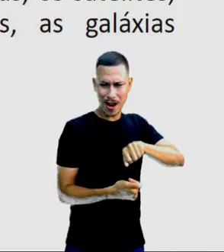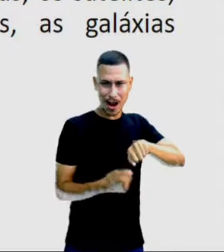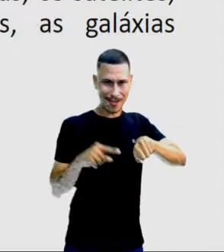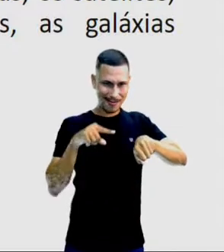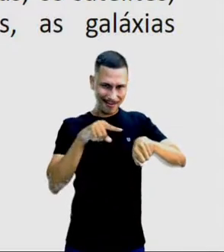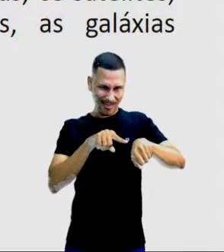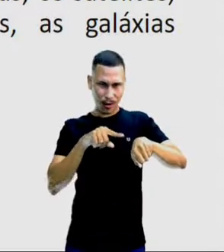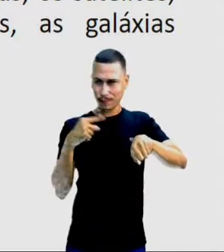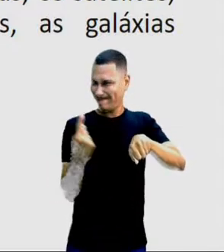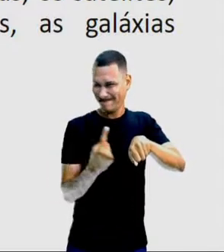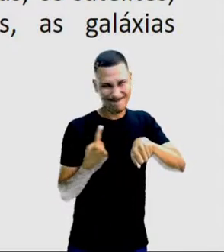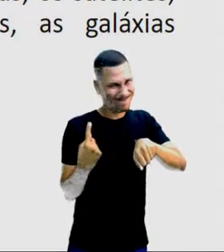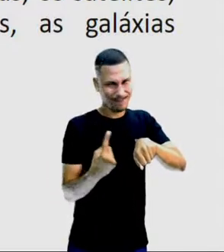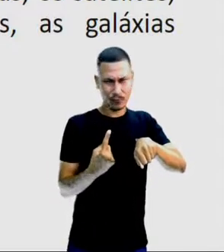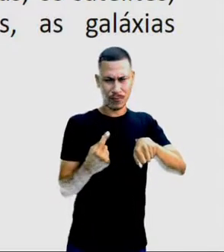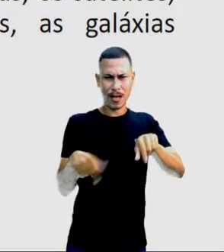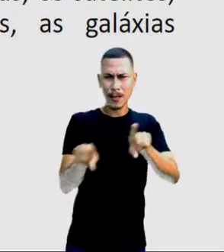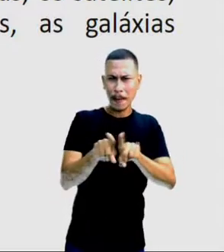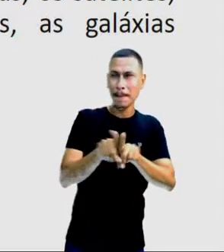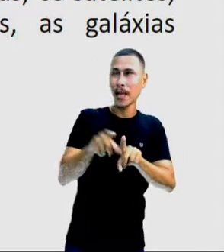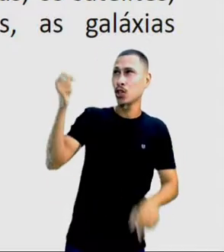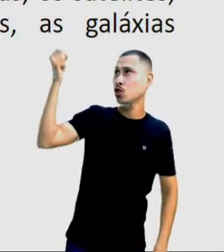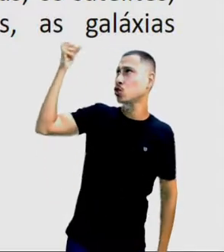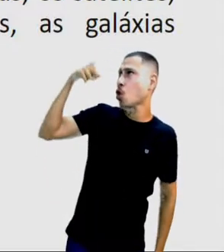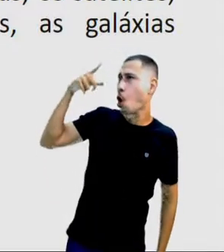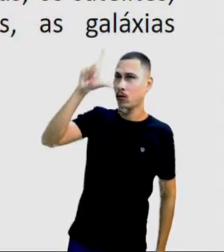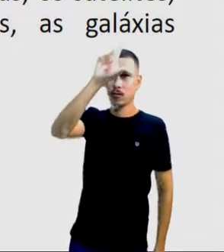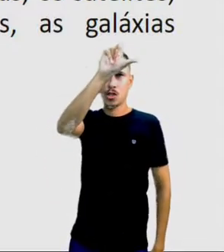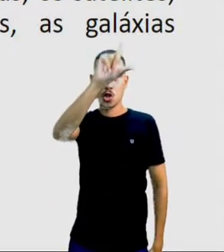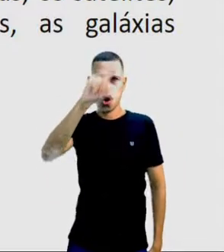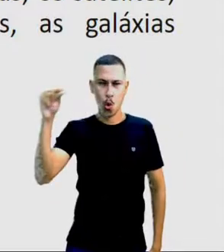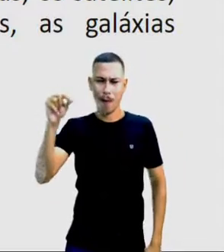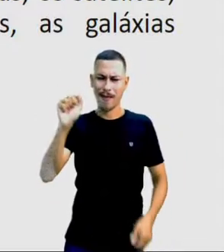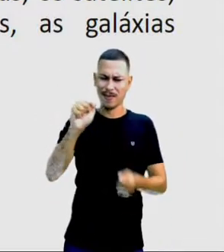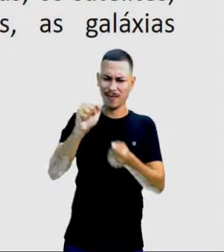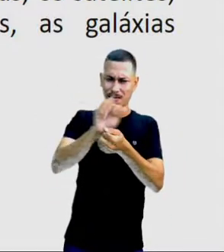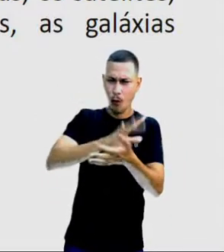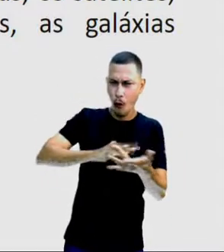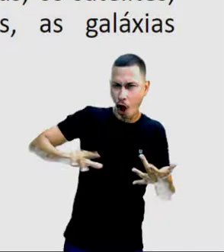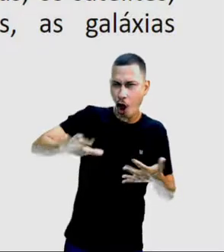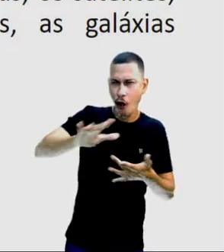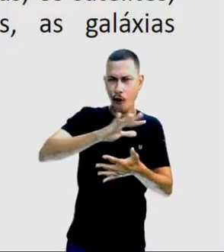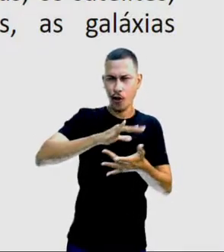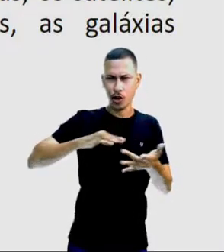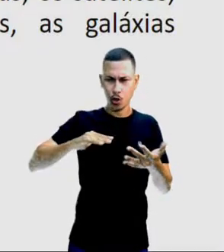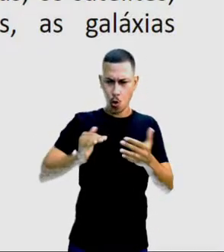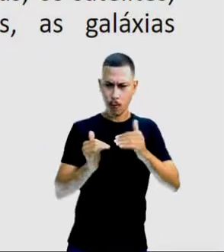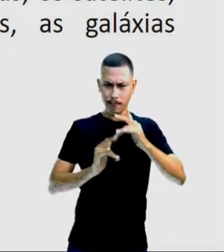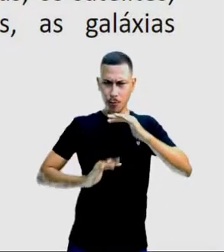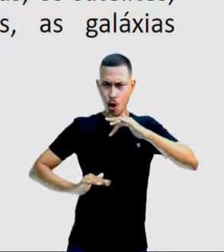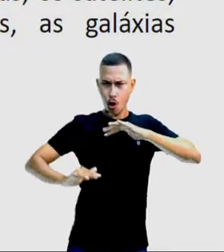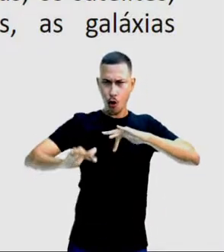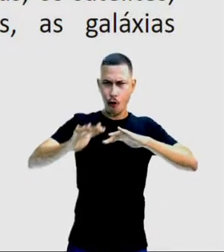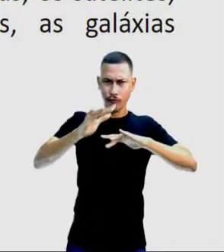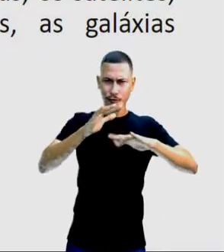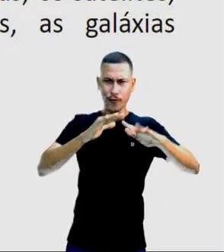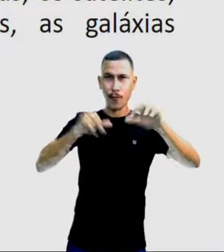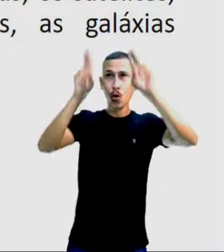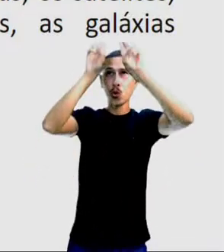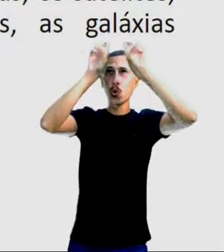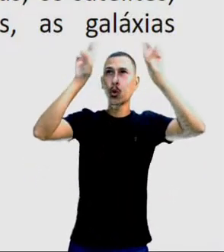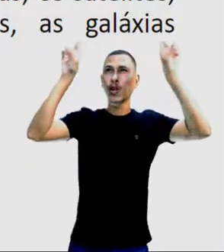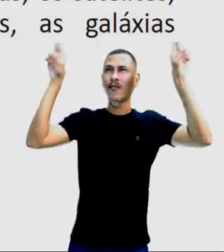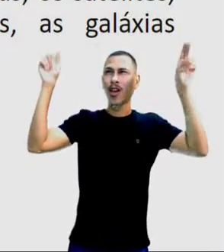no universo. Temos também o Sol, a Lua, os astros, que se movimentam no espaço e